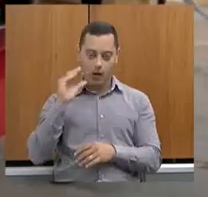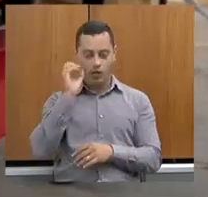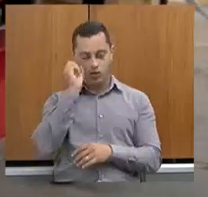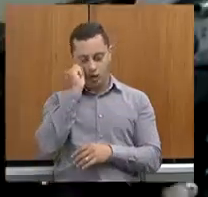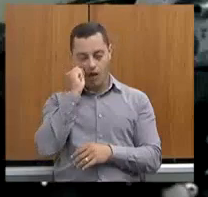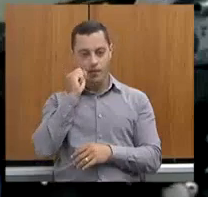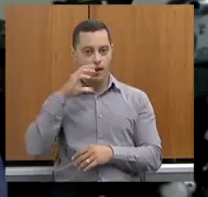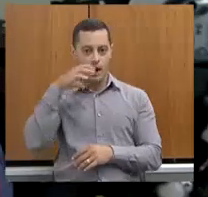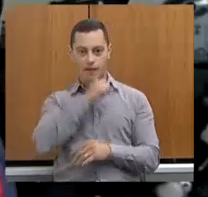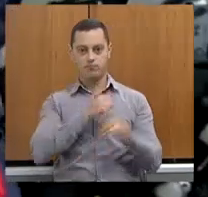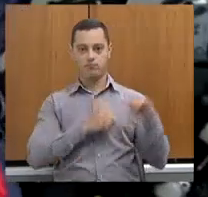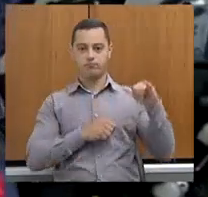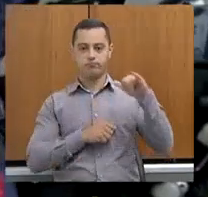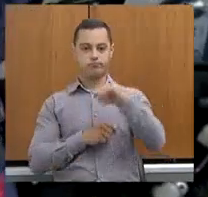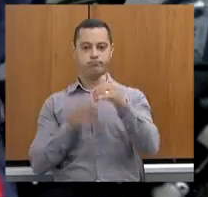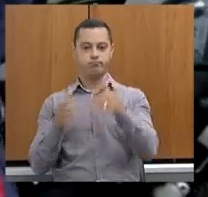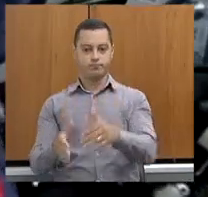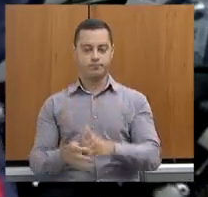possível possível